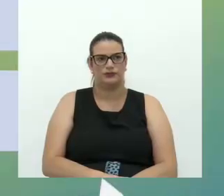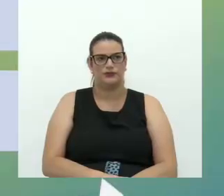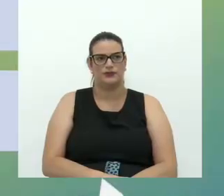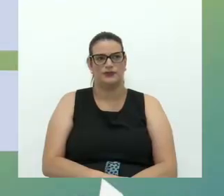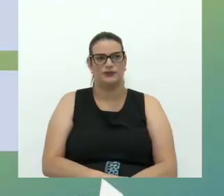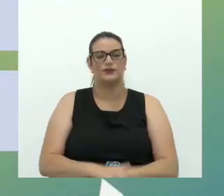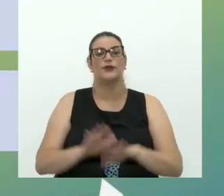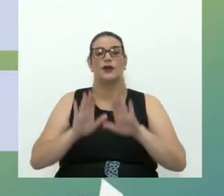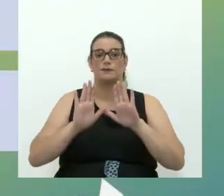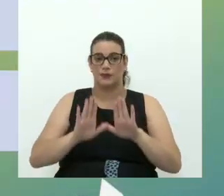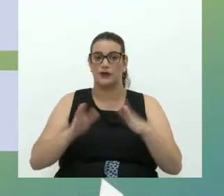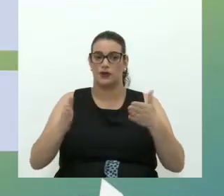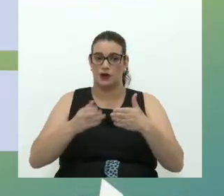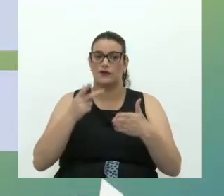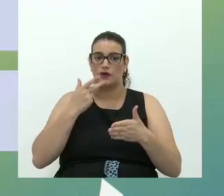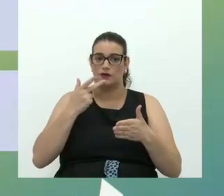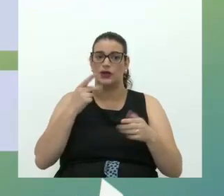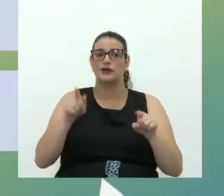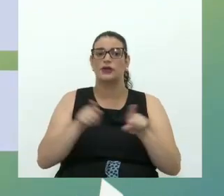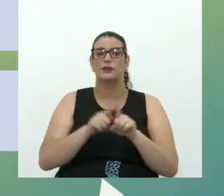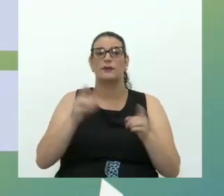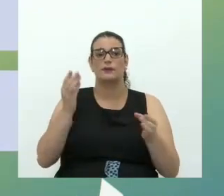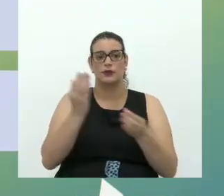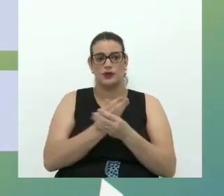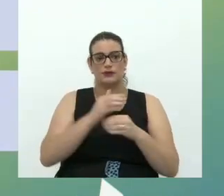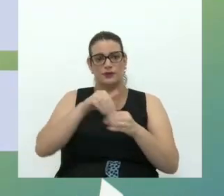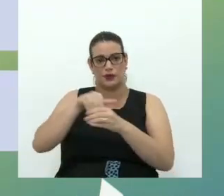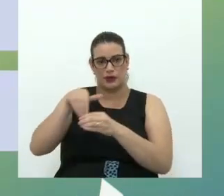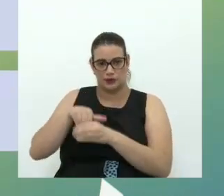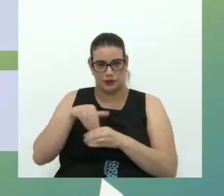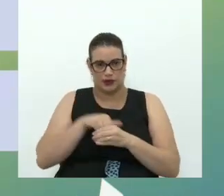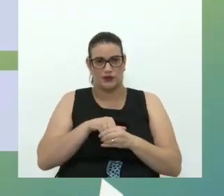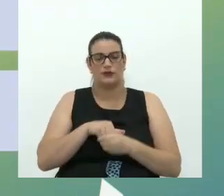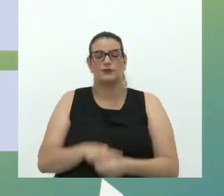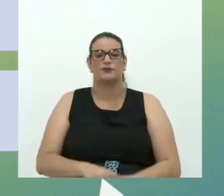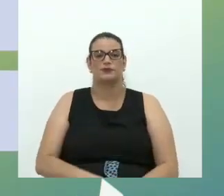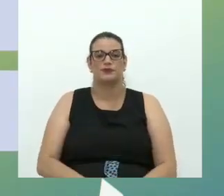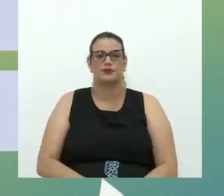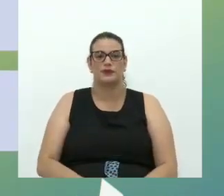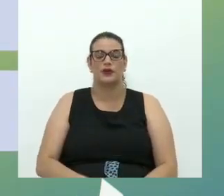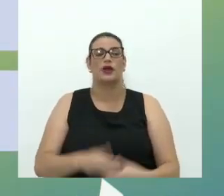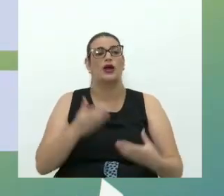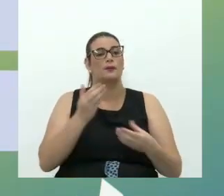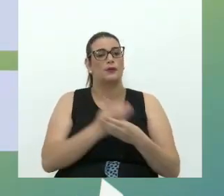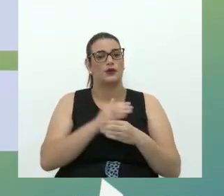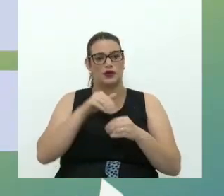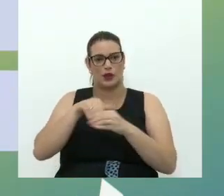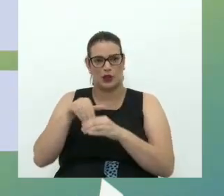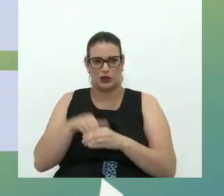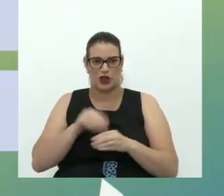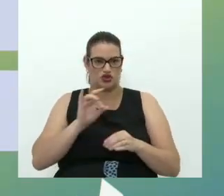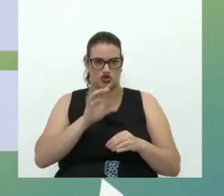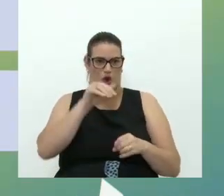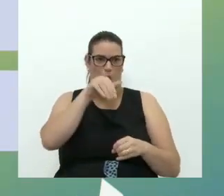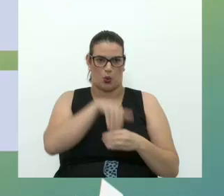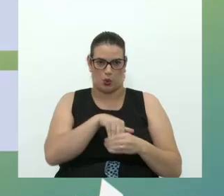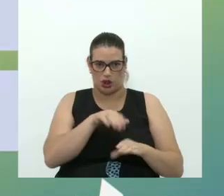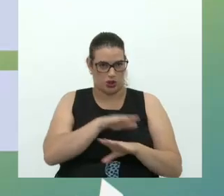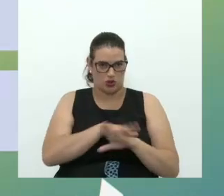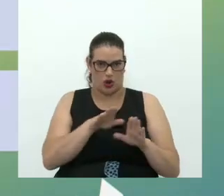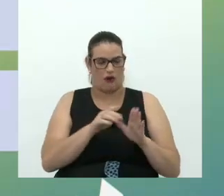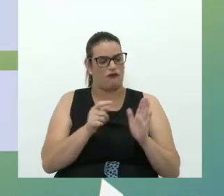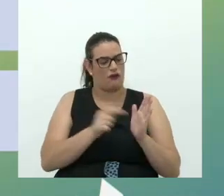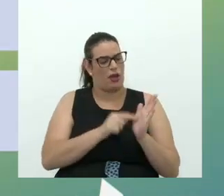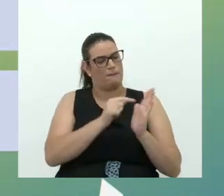mas falemos um pouco sobre processos eleitorais gente processo eleitoral não é só urna